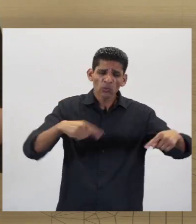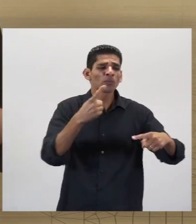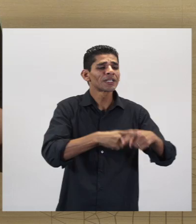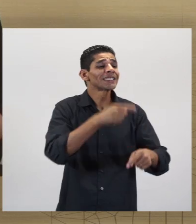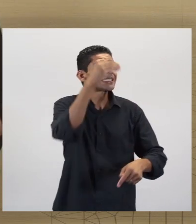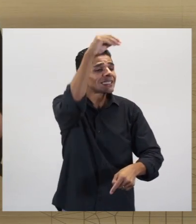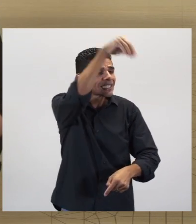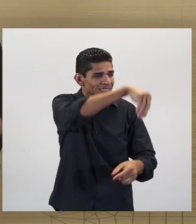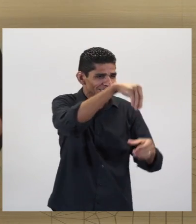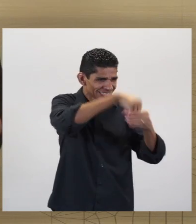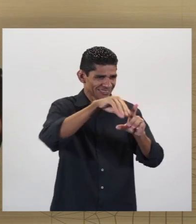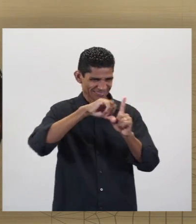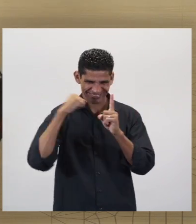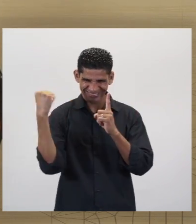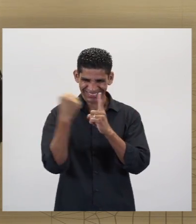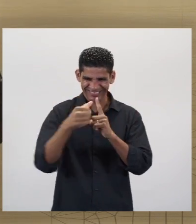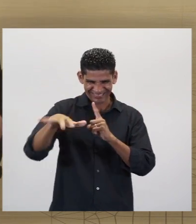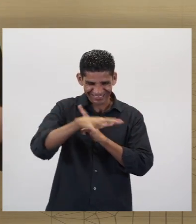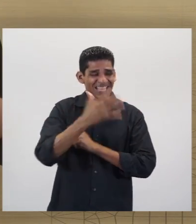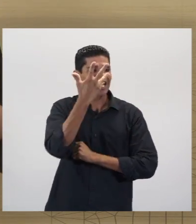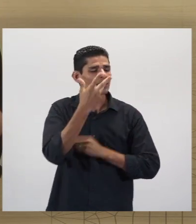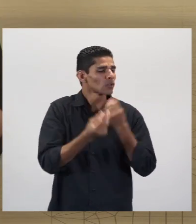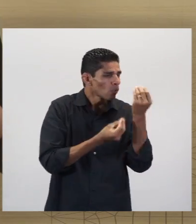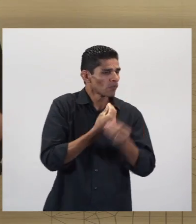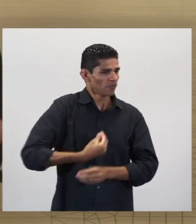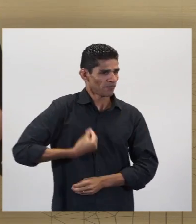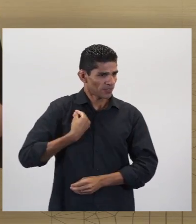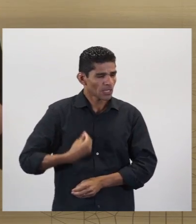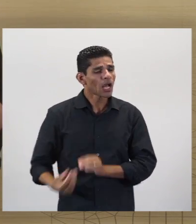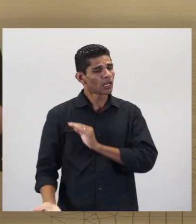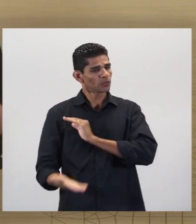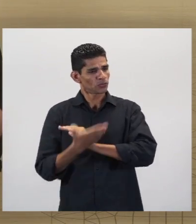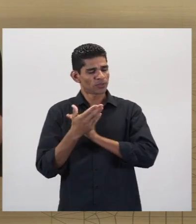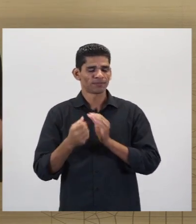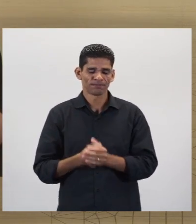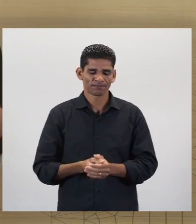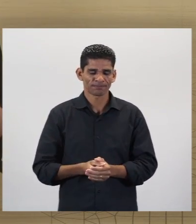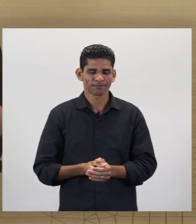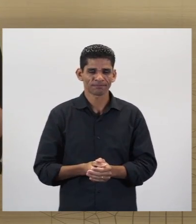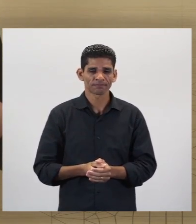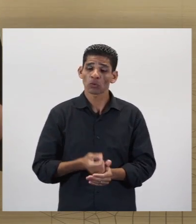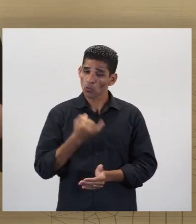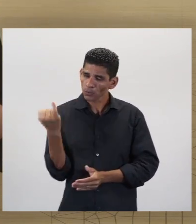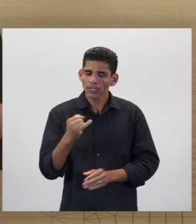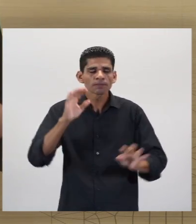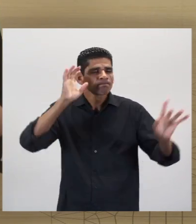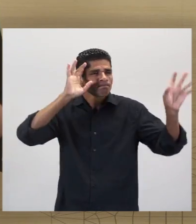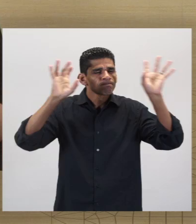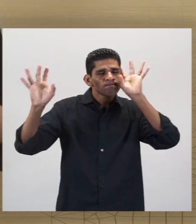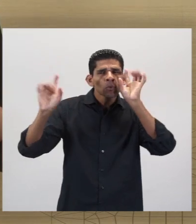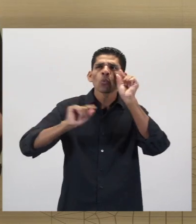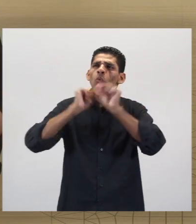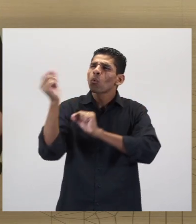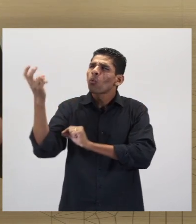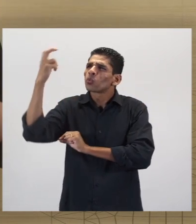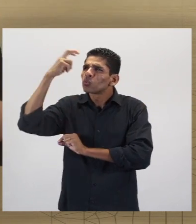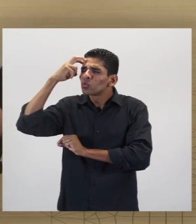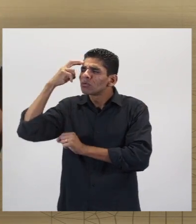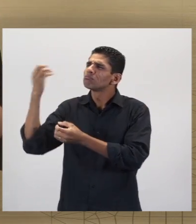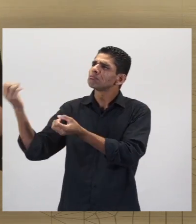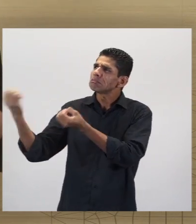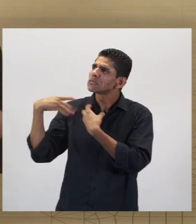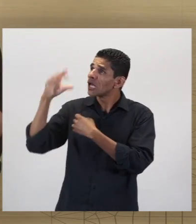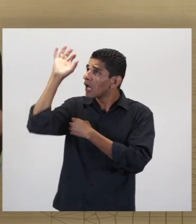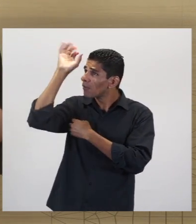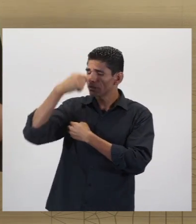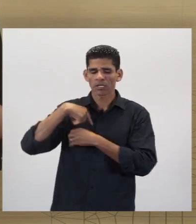sociedade? A educação, portanto, está posta em primeira instância, como a necessidade de transmissão de uma determinada cultura. E essa